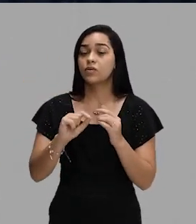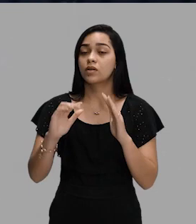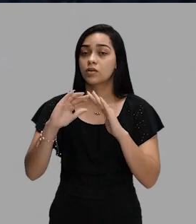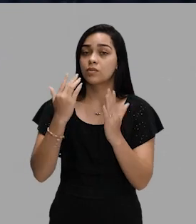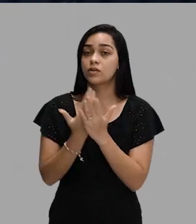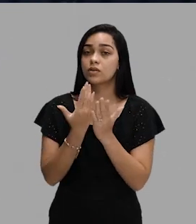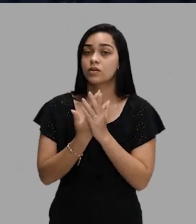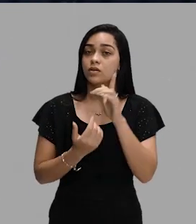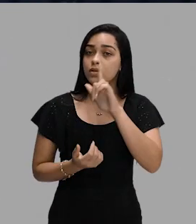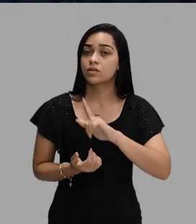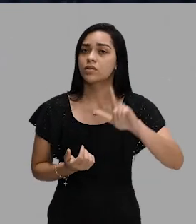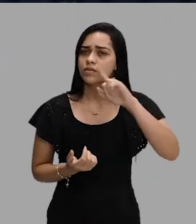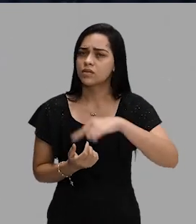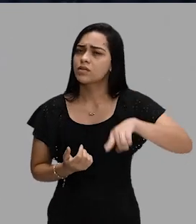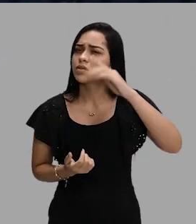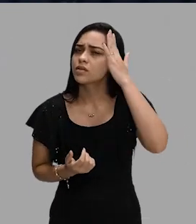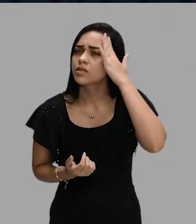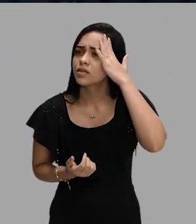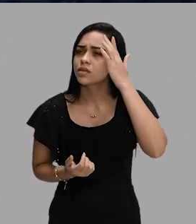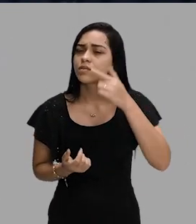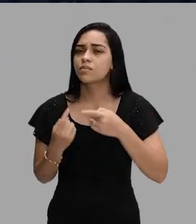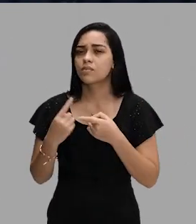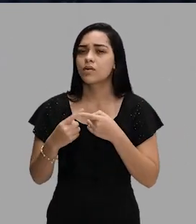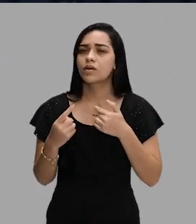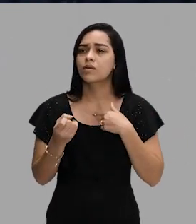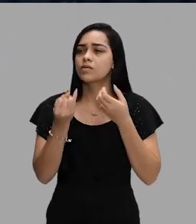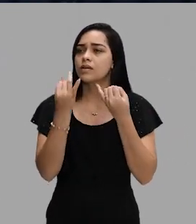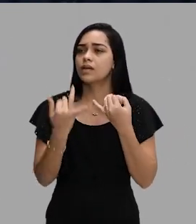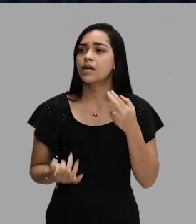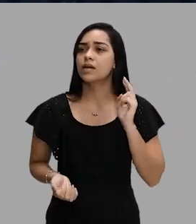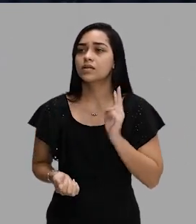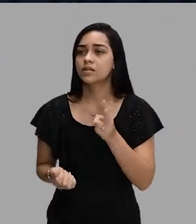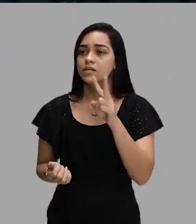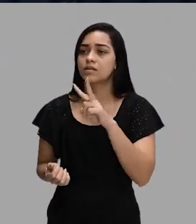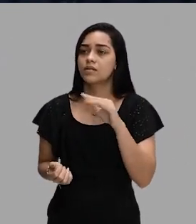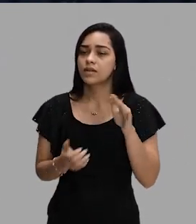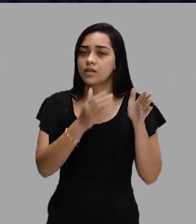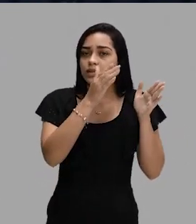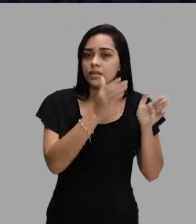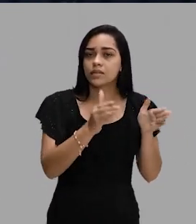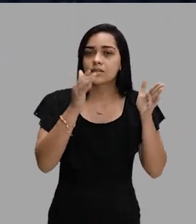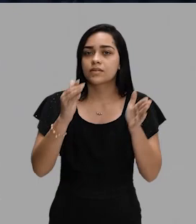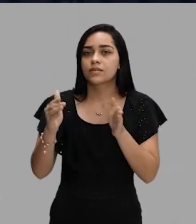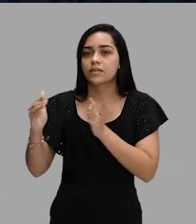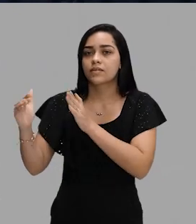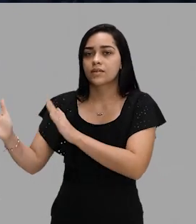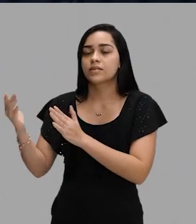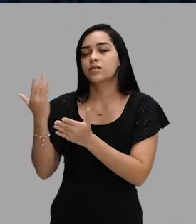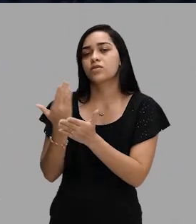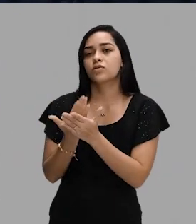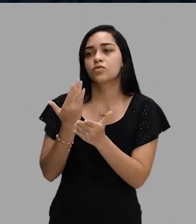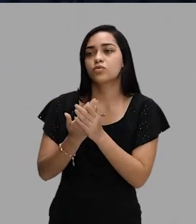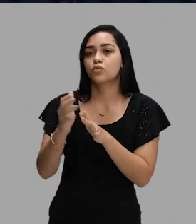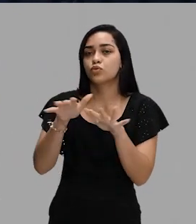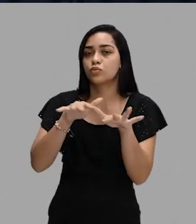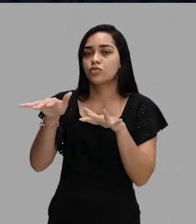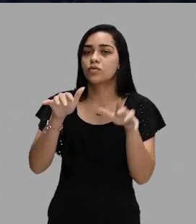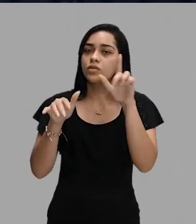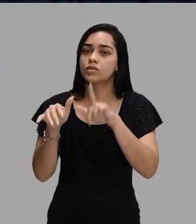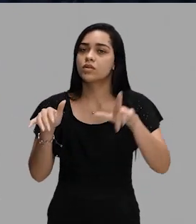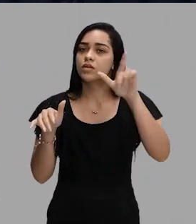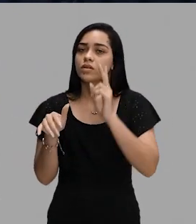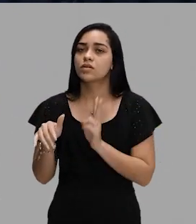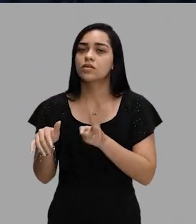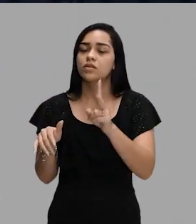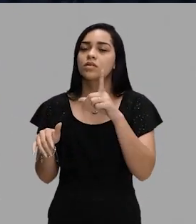escola literária. Vocês estão entendendo? Por que eu falei de trovadorismo? A gente sempre vai, nessa sequência de estudo de movimentos literários, sempre